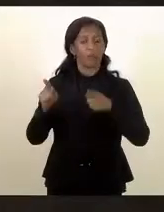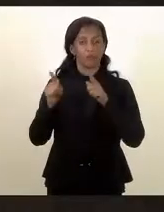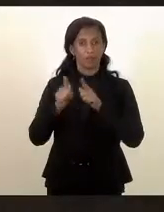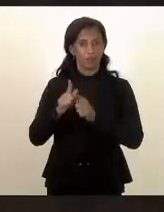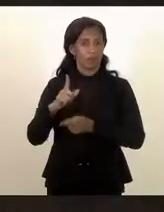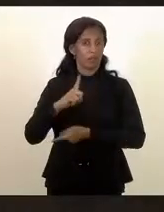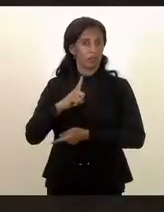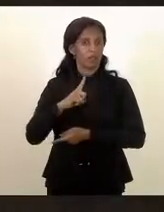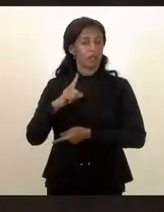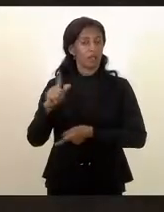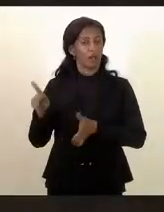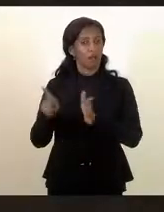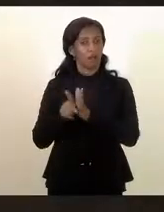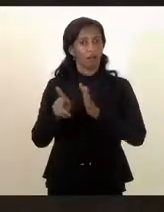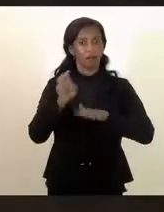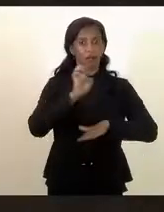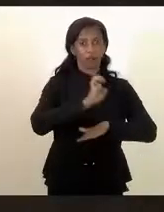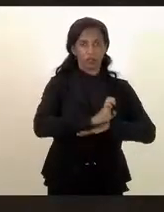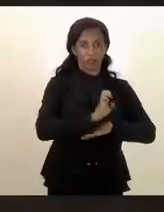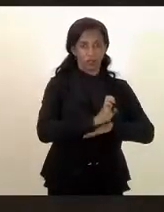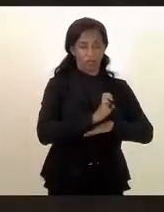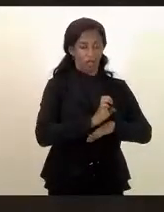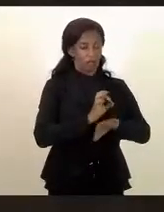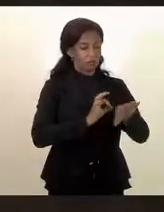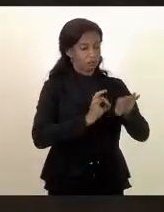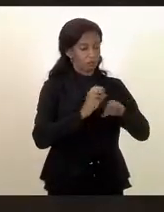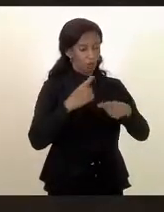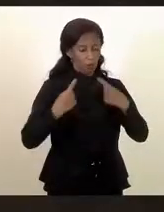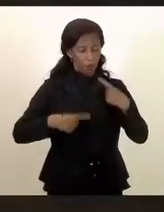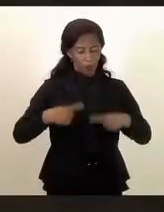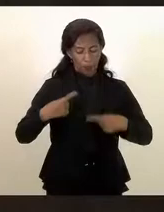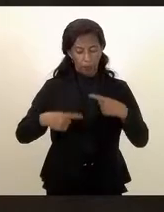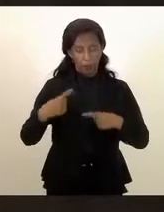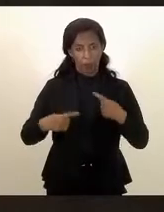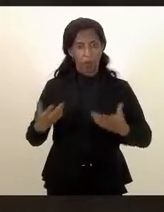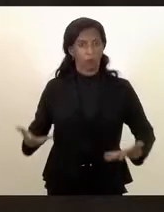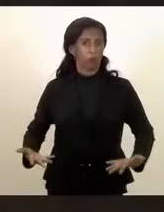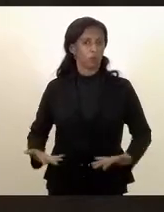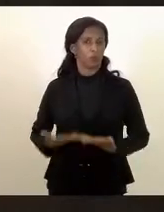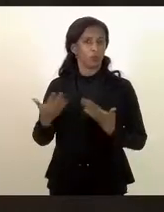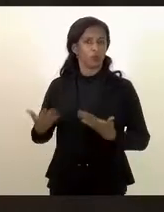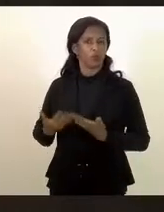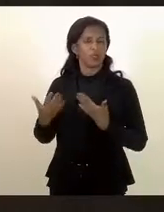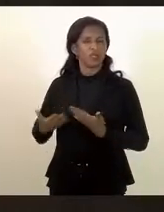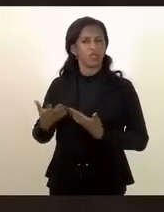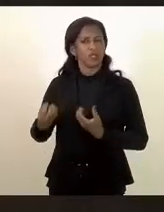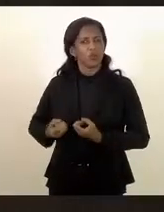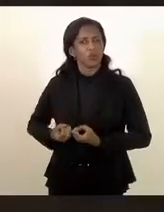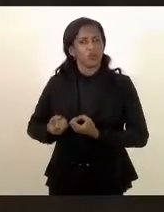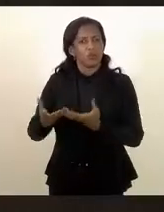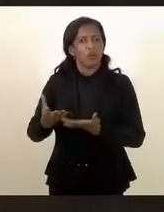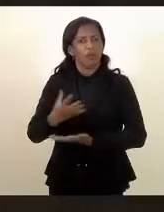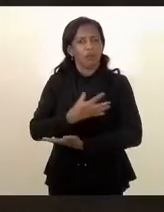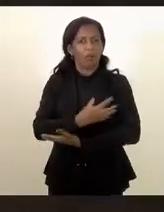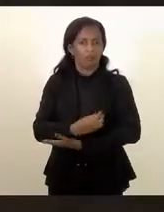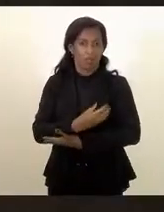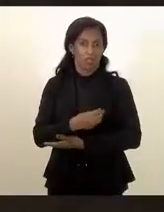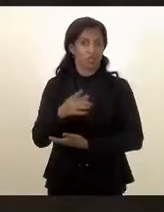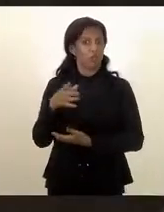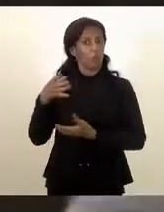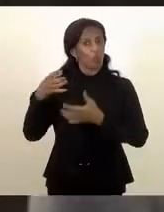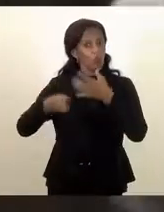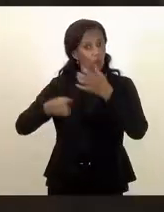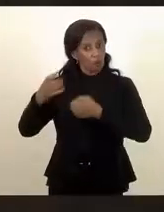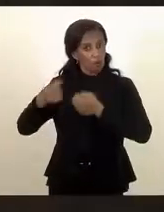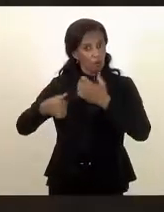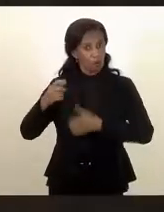do estado uma formulação de políticas para o incentivo do aleitamento o leite senhora presidenta é